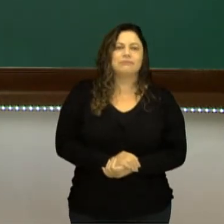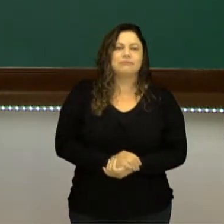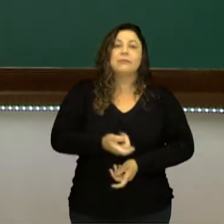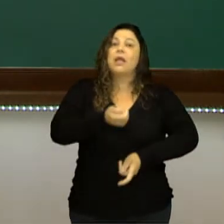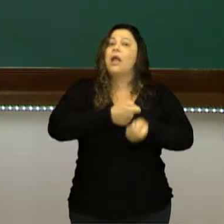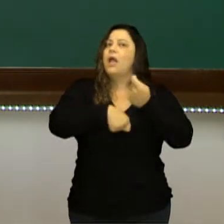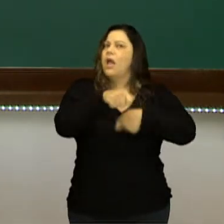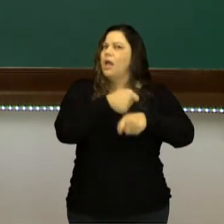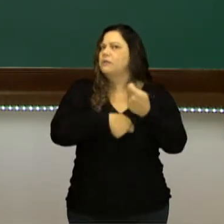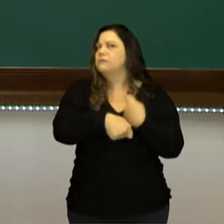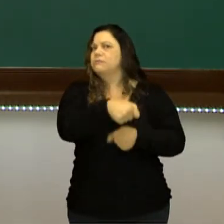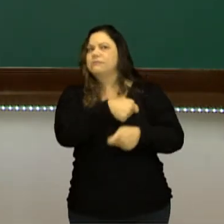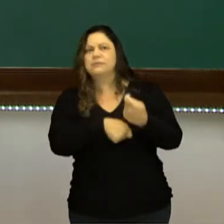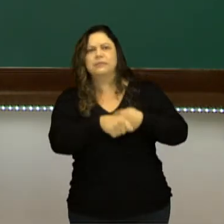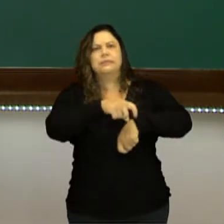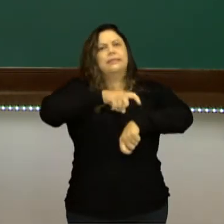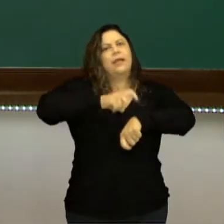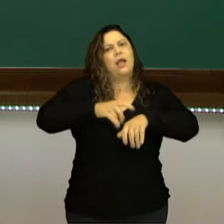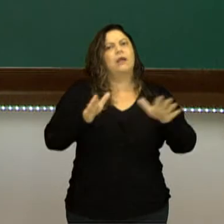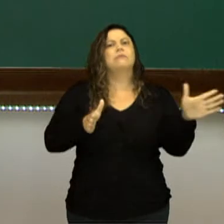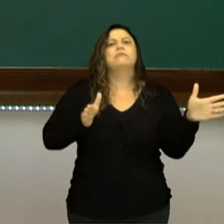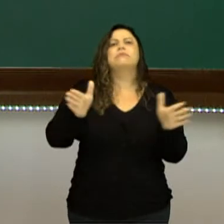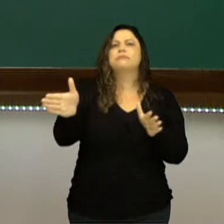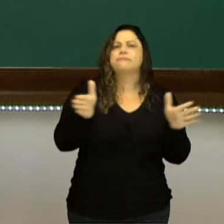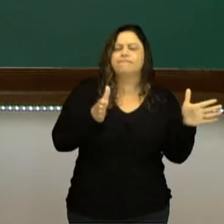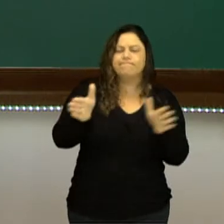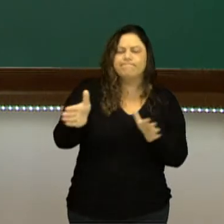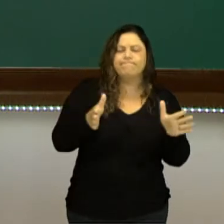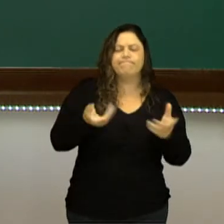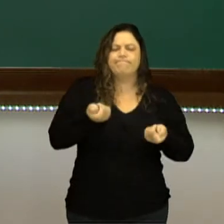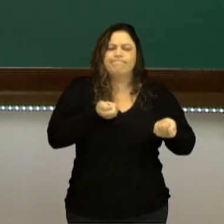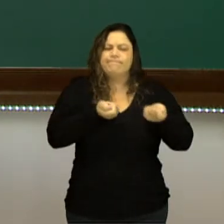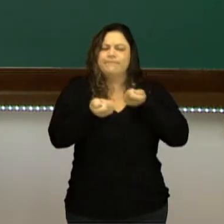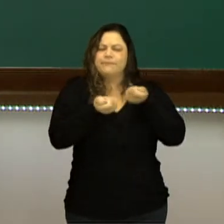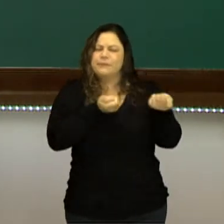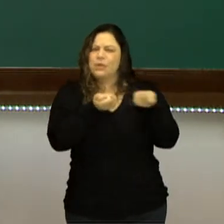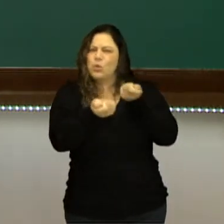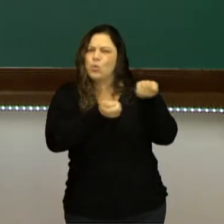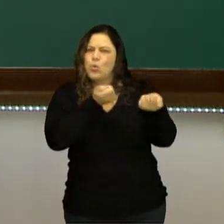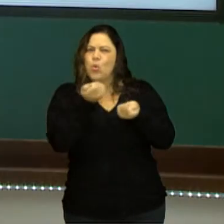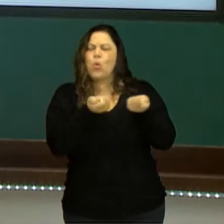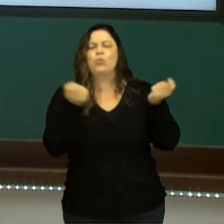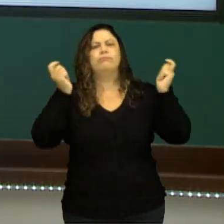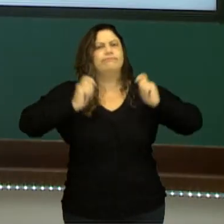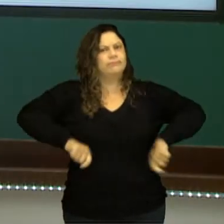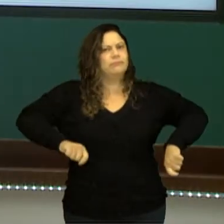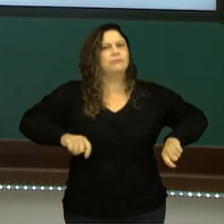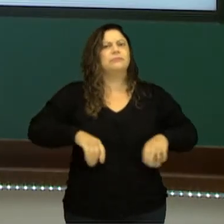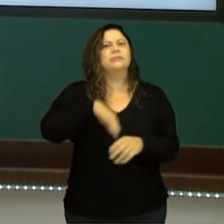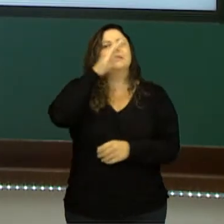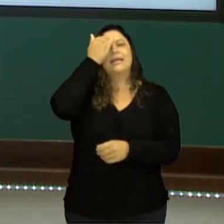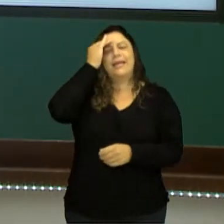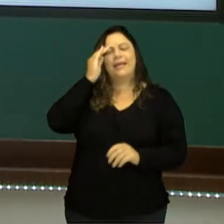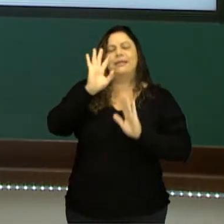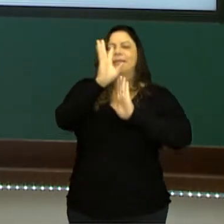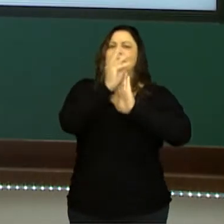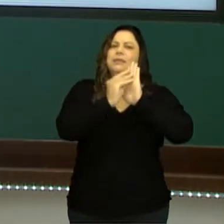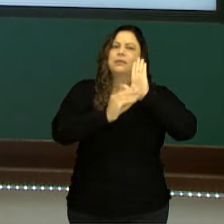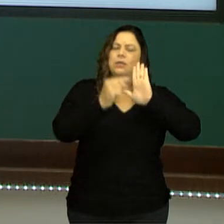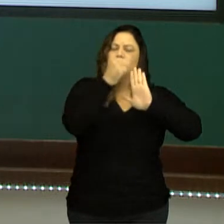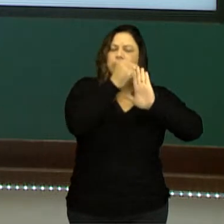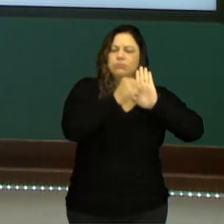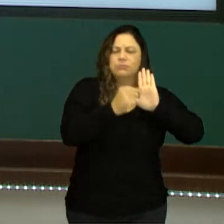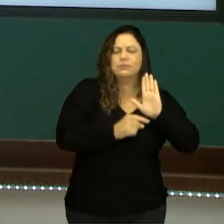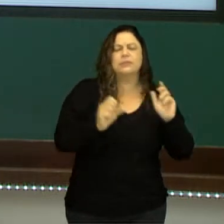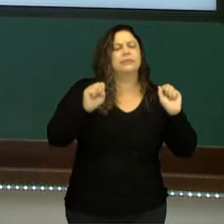o tempo. Ter autocontrole e compreender os conteúdos estudados, né? Se você tem dificuldade em